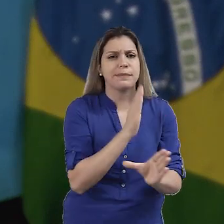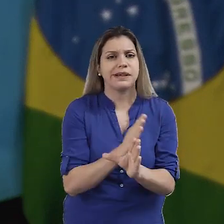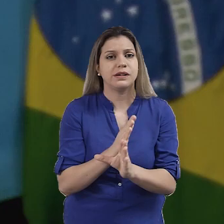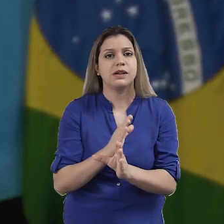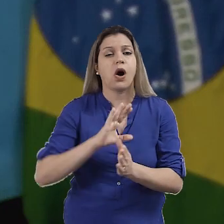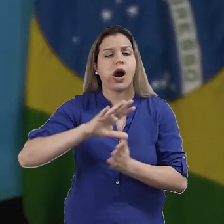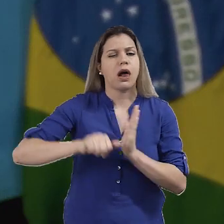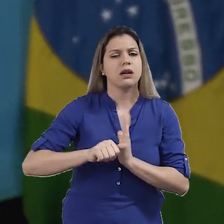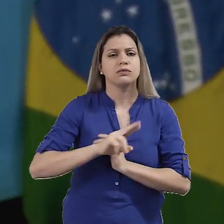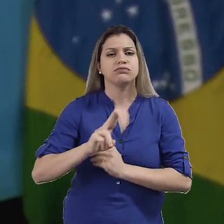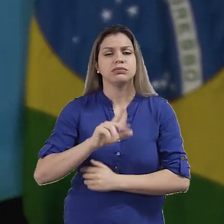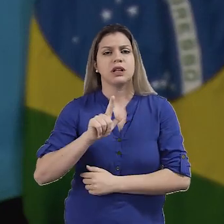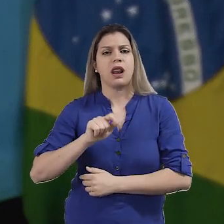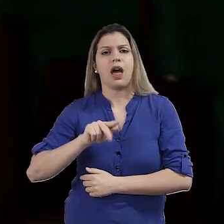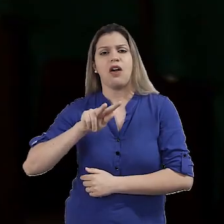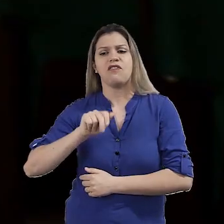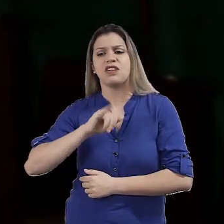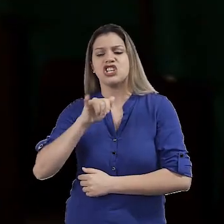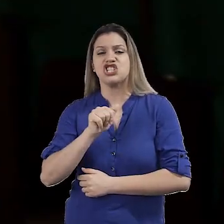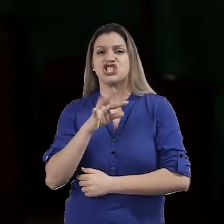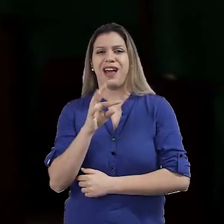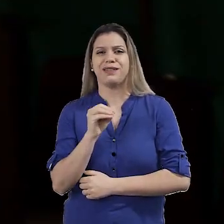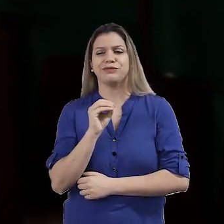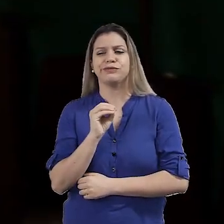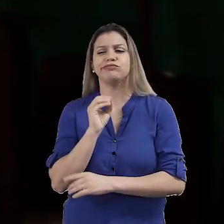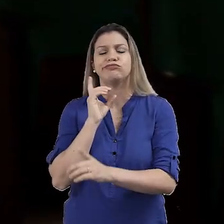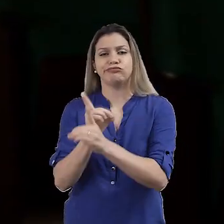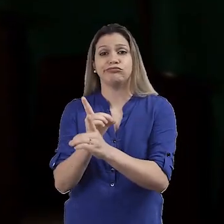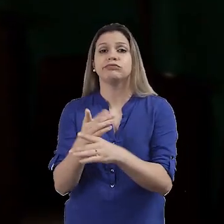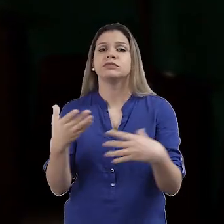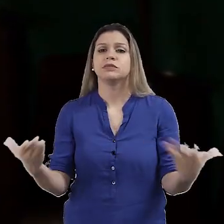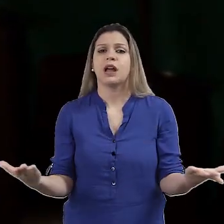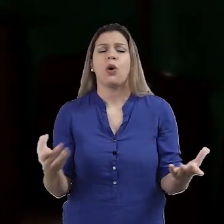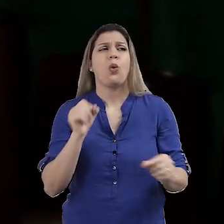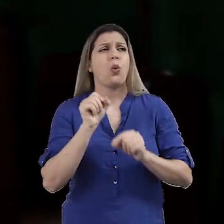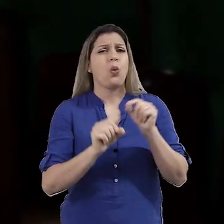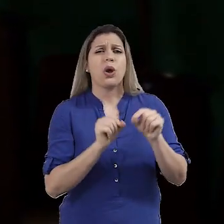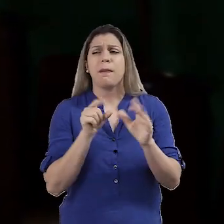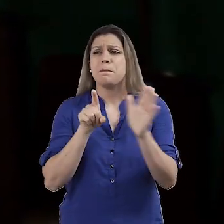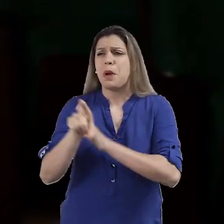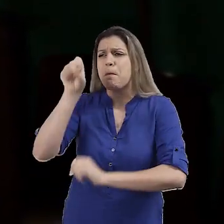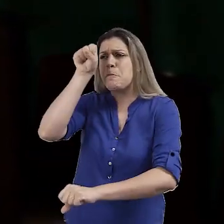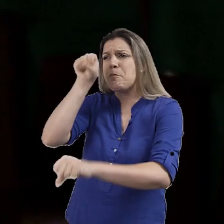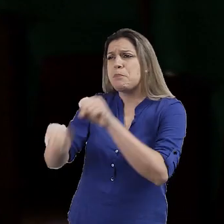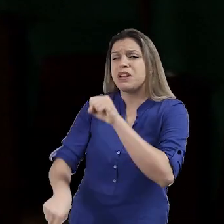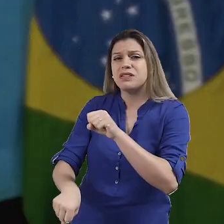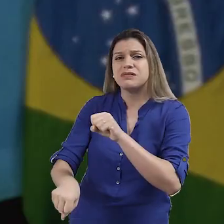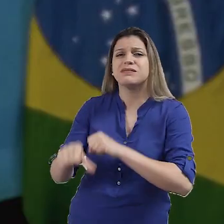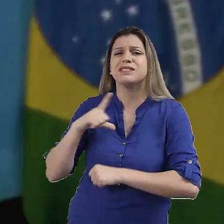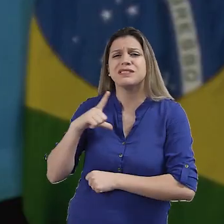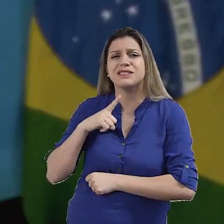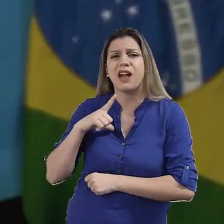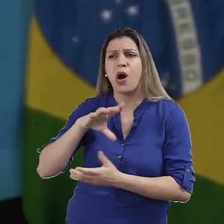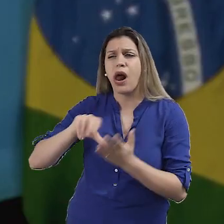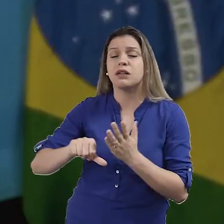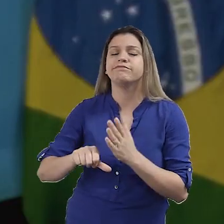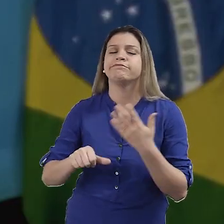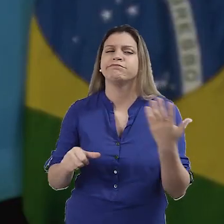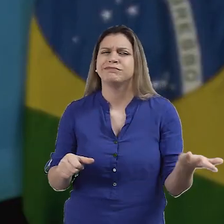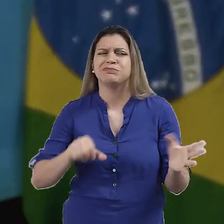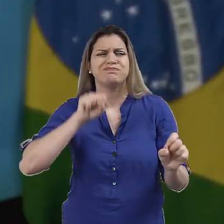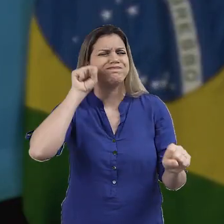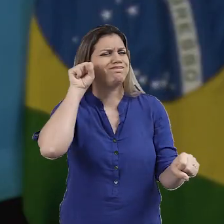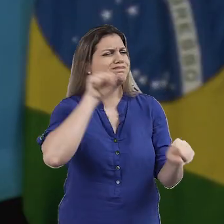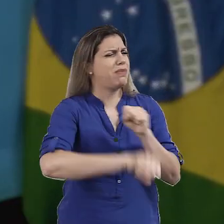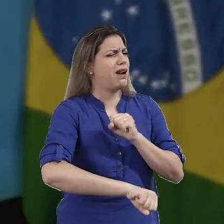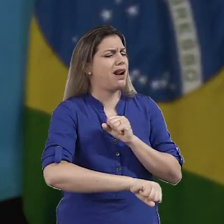operações, principalmente a Operação Lava Jato. Graziela, quais são os prejuízos causados pela corrupção? Olha, os prejuízos são